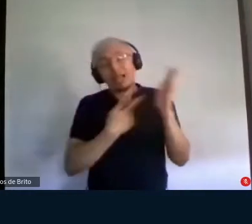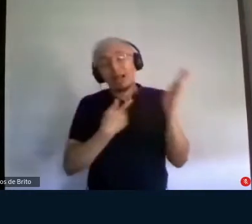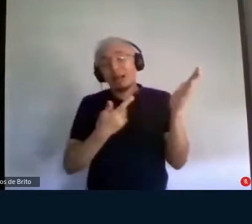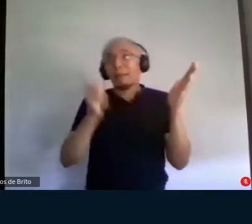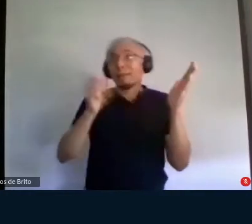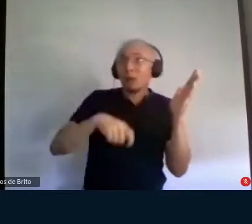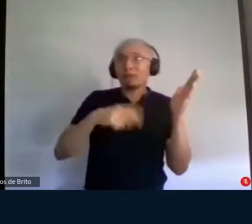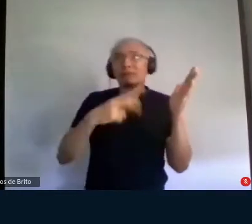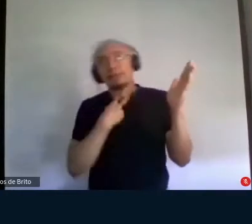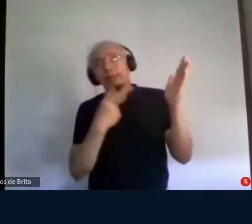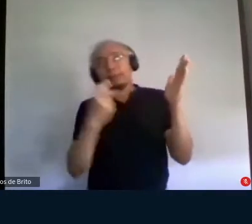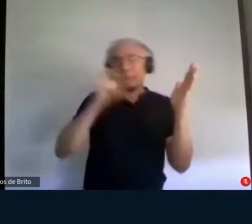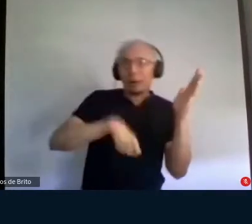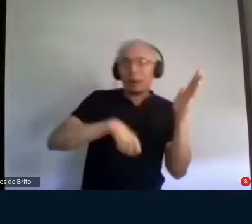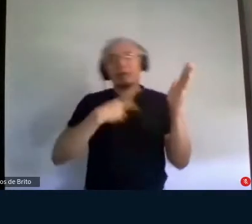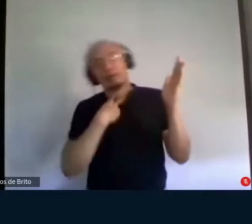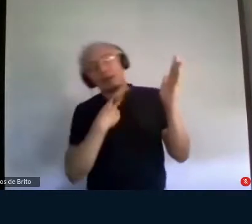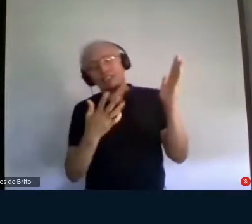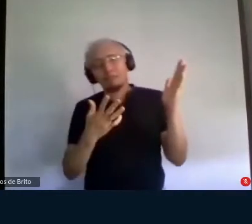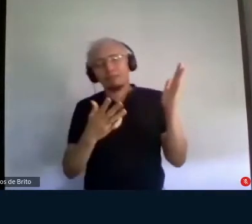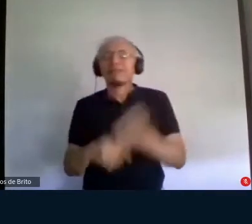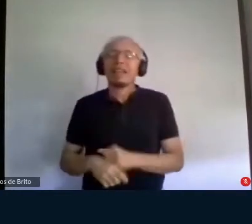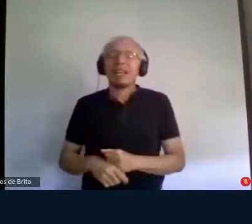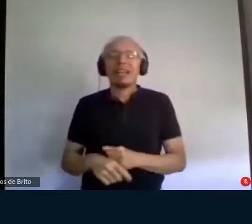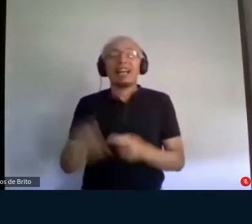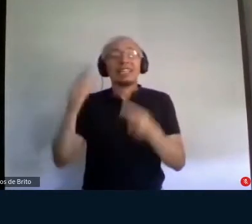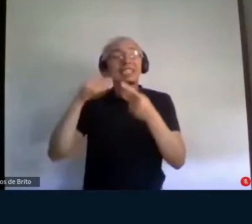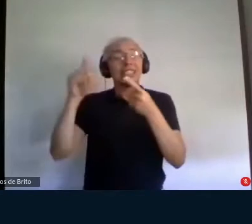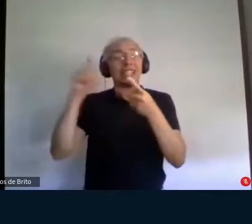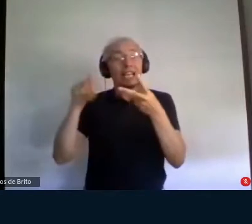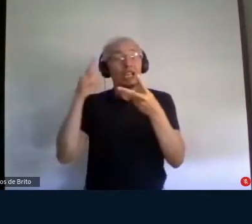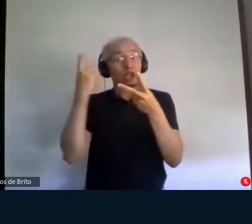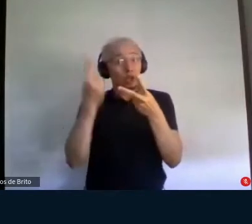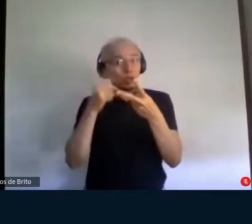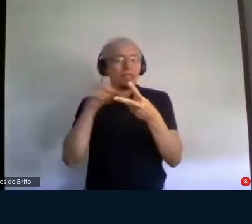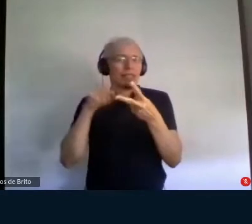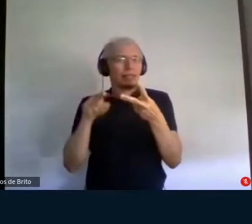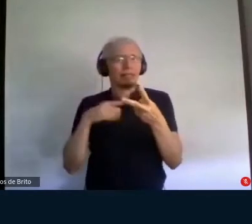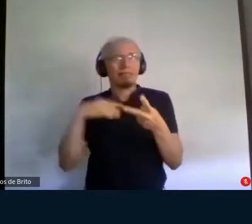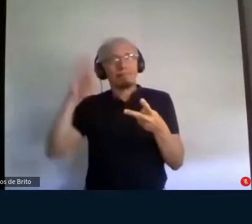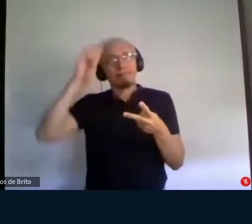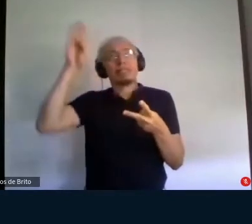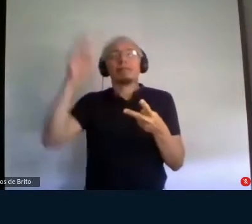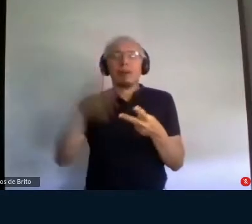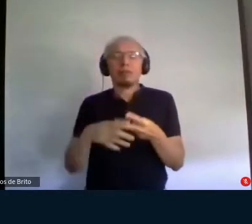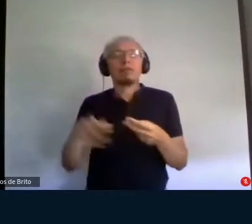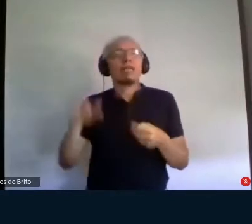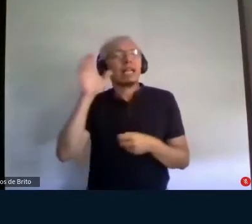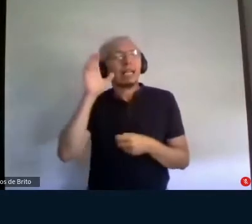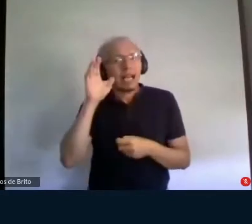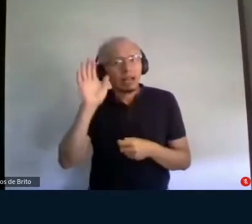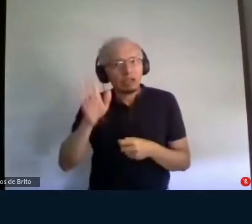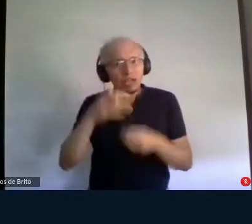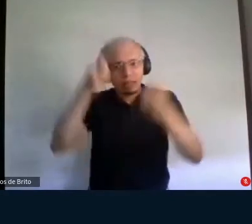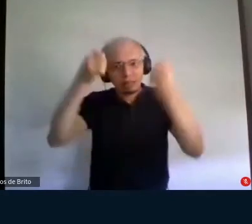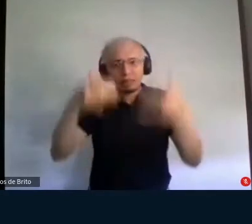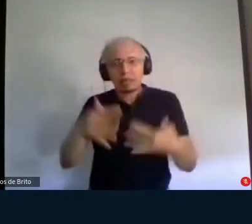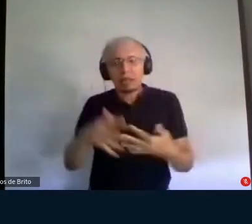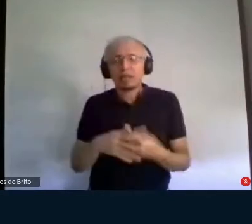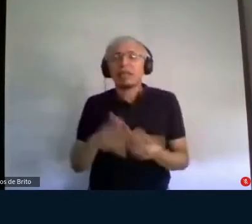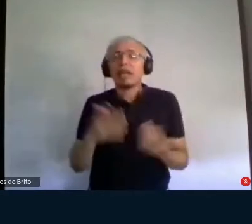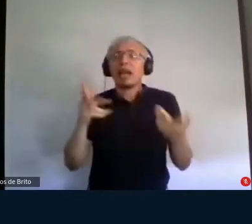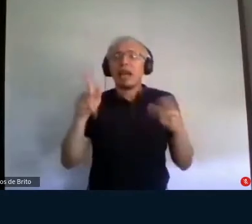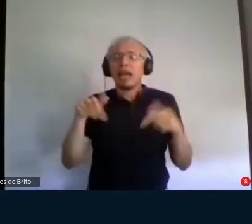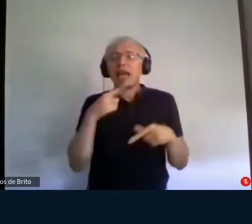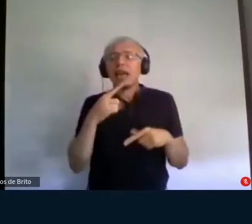Eu destacaria dois pontozinhos que me parecem mais importantes, que o Carlos também já levantou, que é a questão da